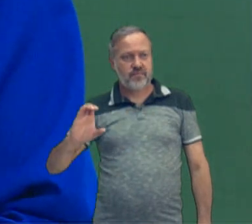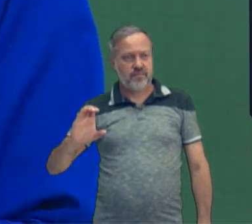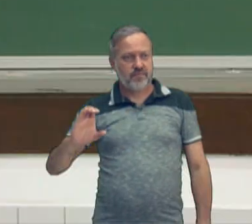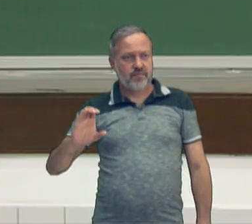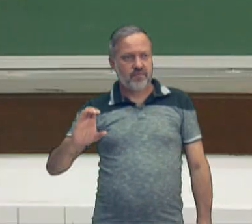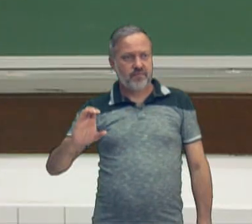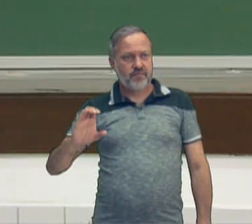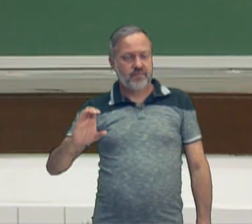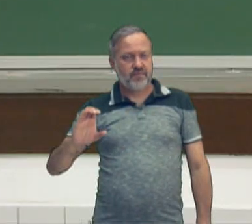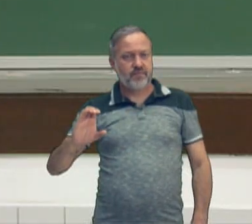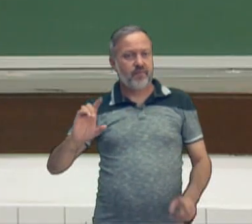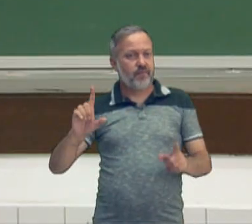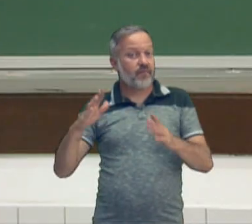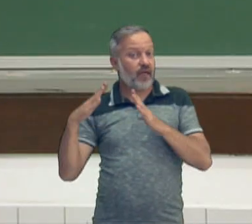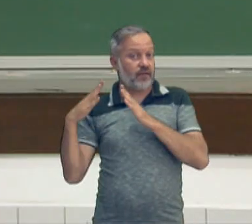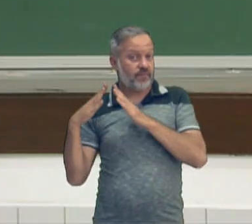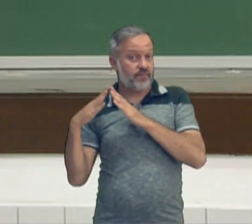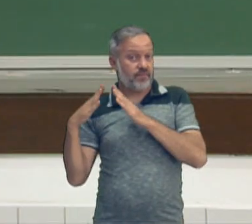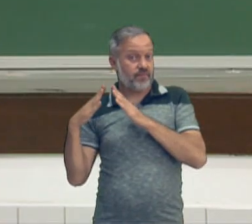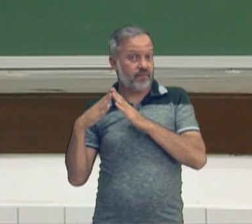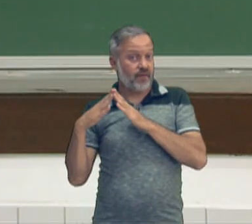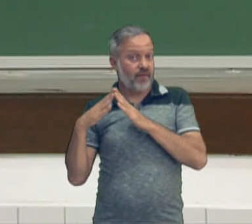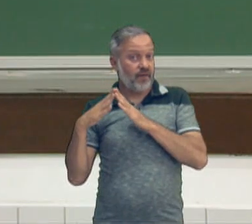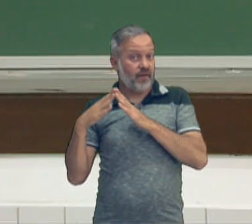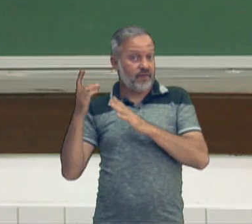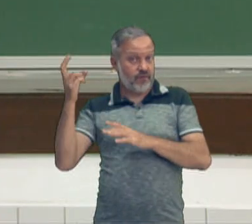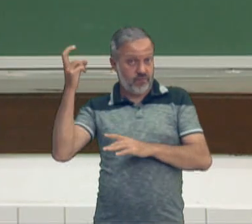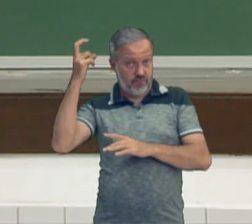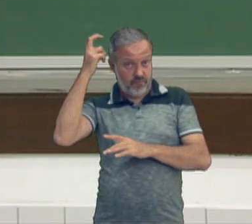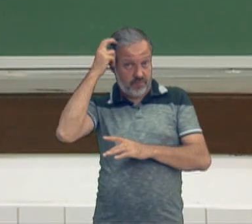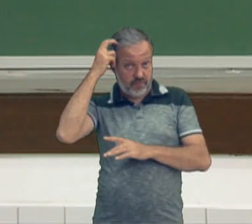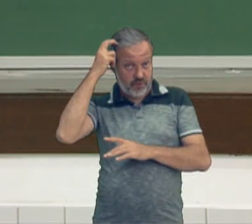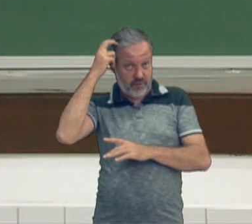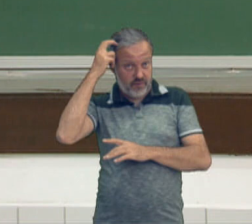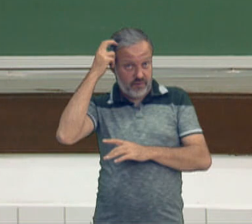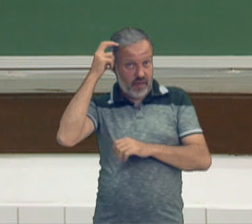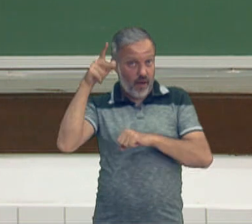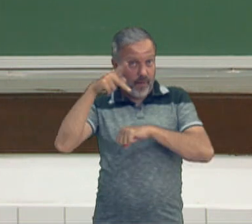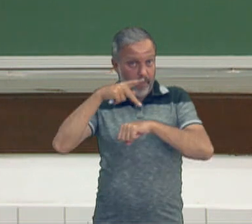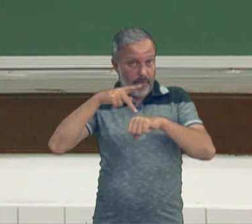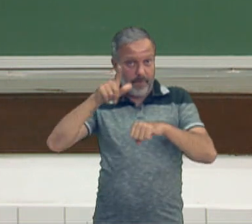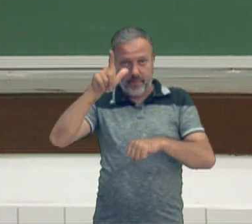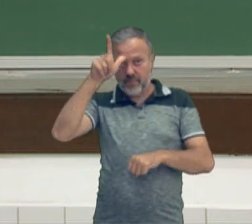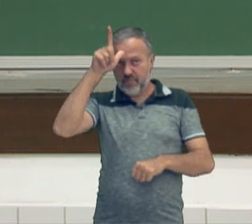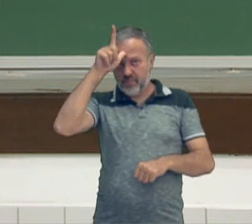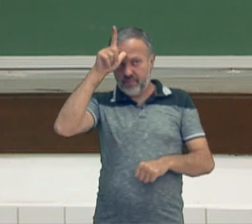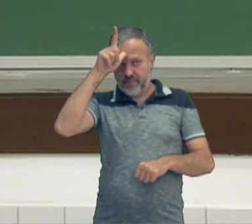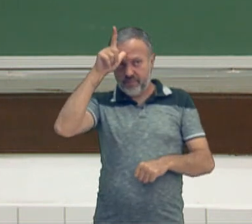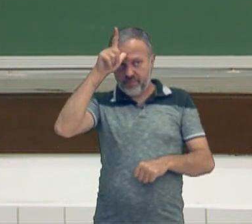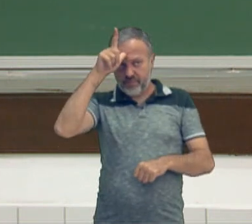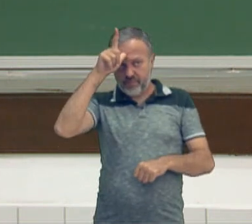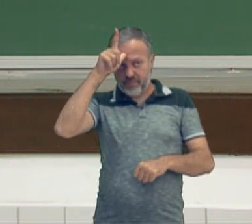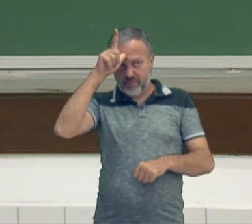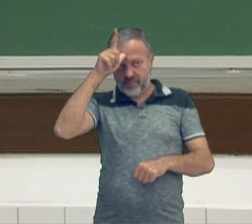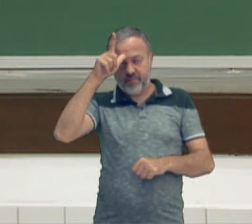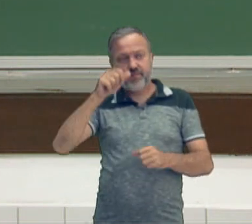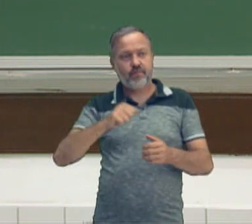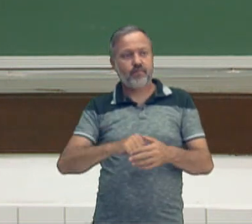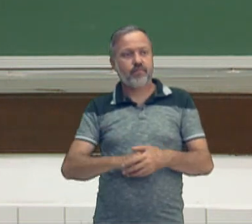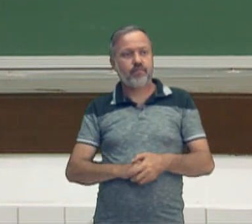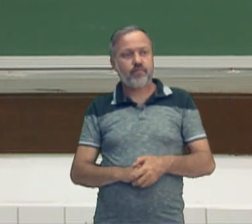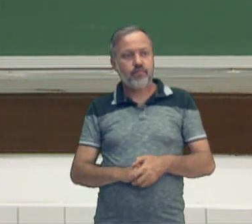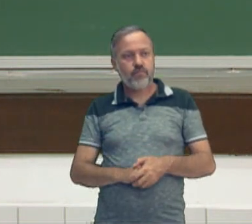estilo arquitetônico, que faz parte desse povo, né? Do germânico, o